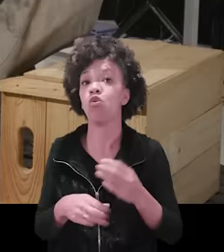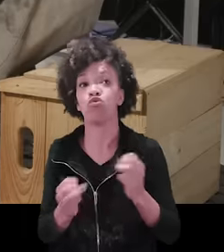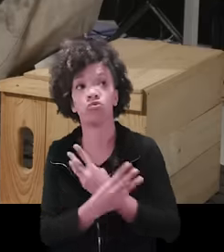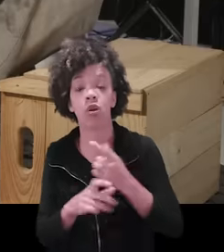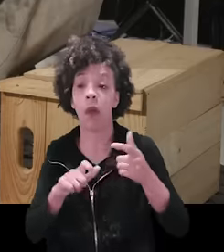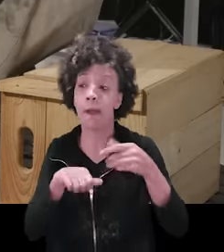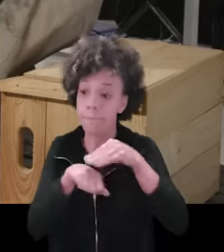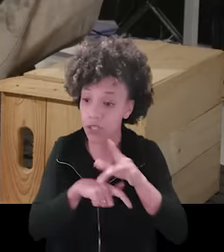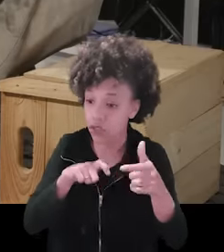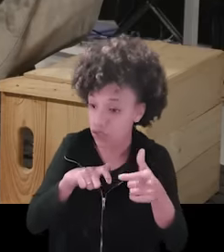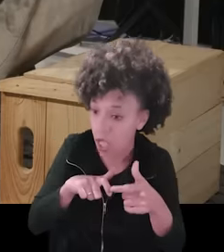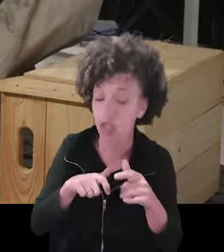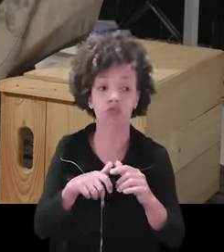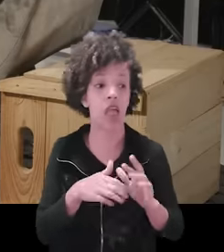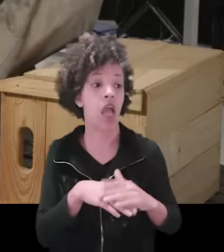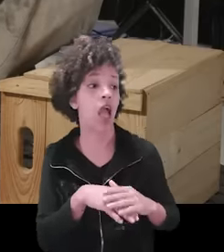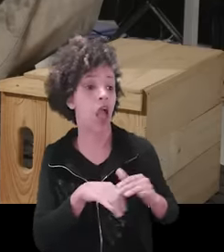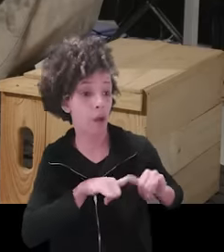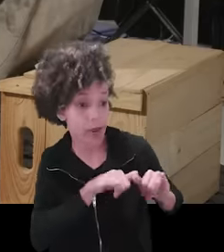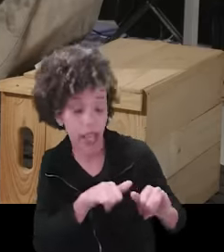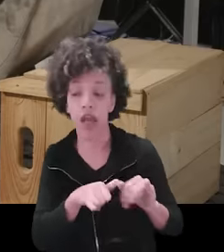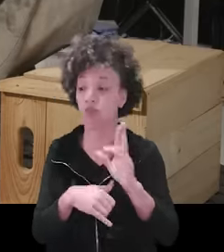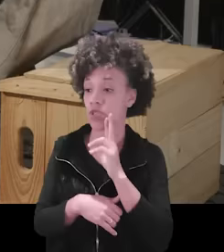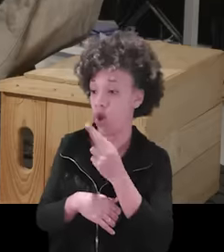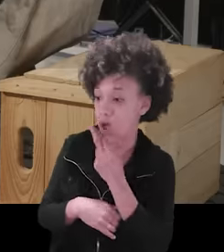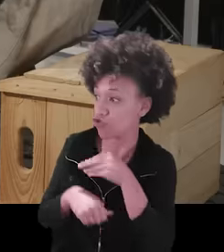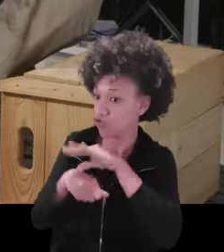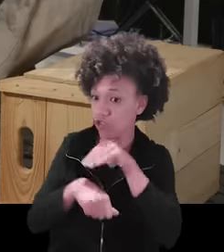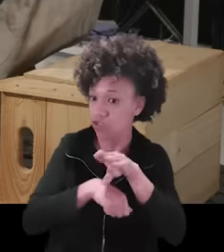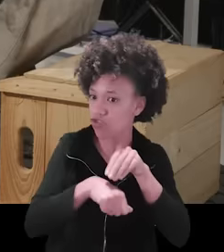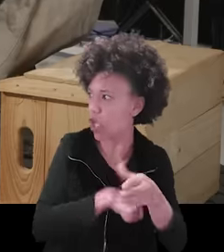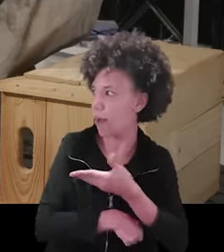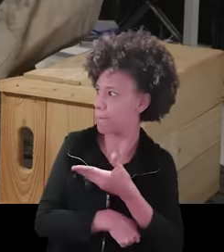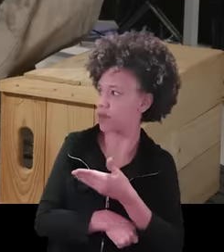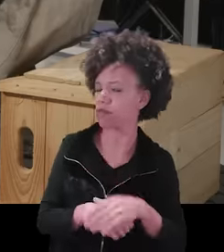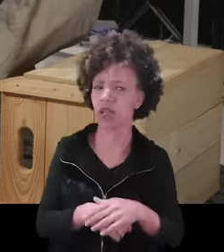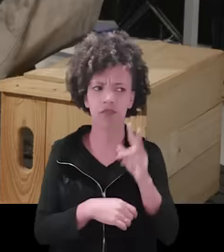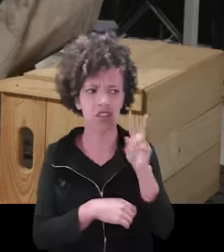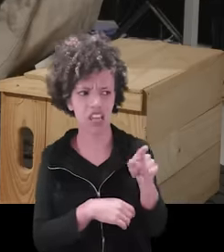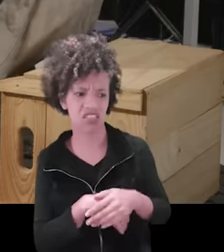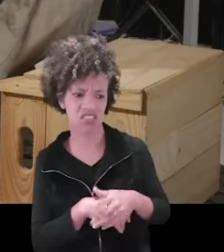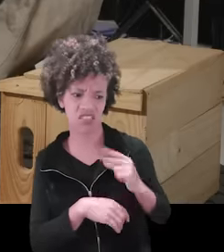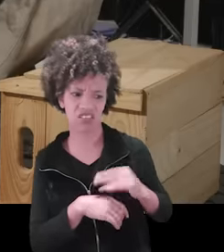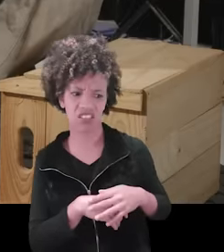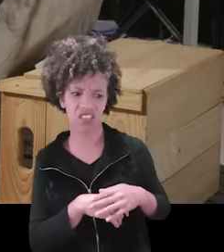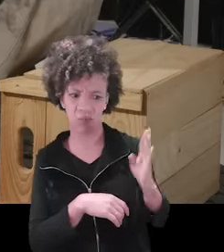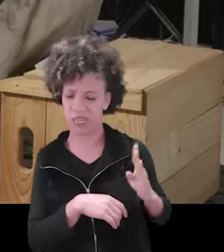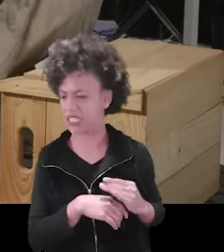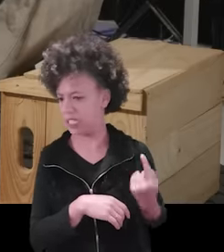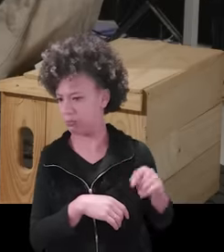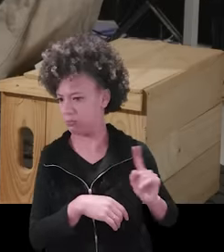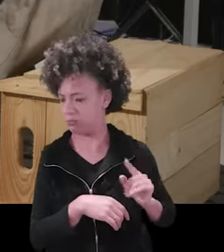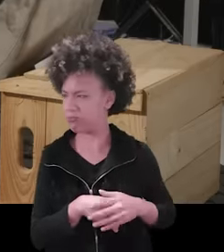indico médico judeu que indica o cara do mercado judeu e ele ficou muito pelas Iona né a gente tem uma coisa que você falou tipo não esquece é brasileiro não